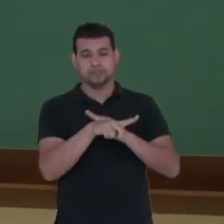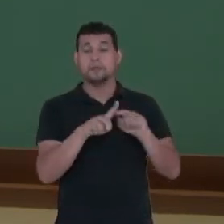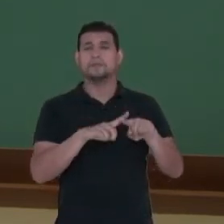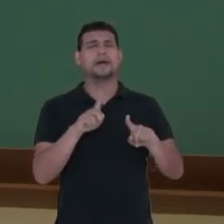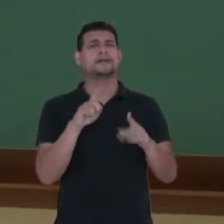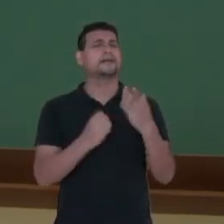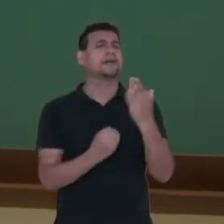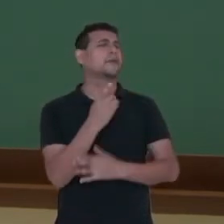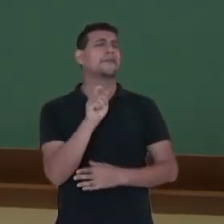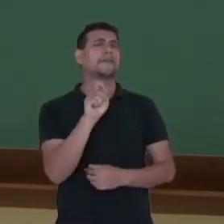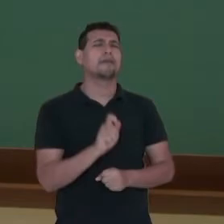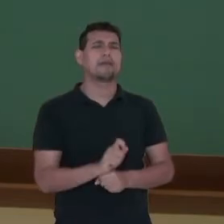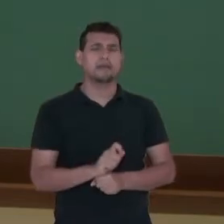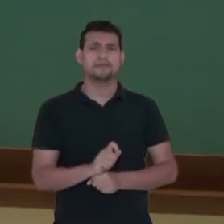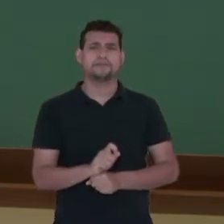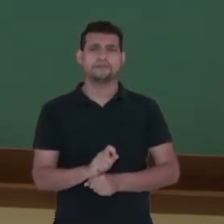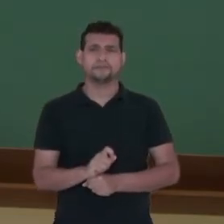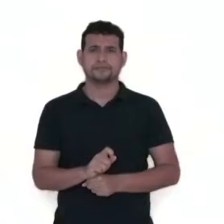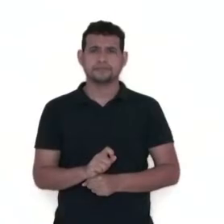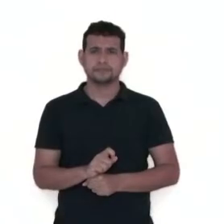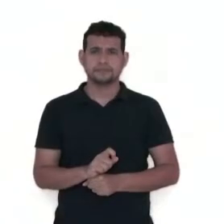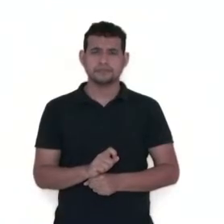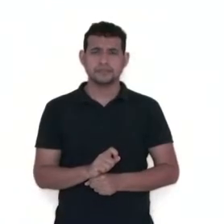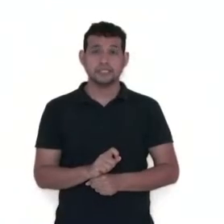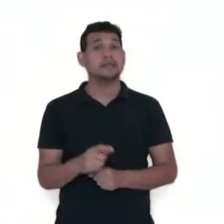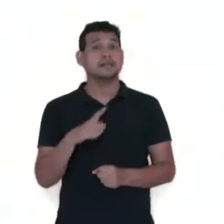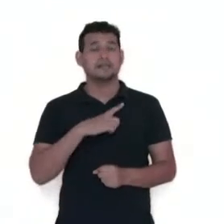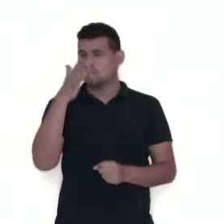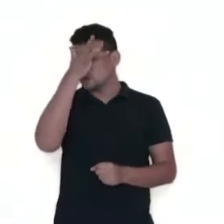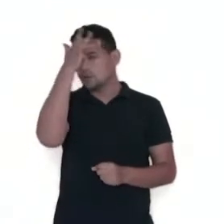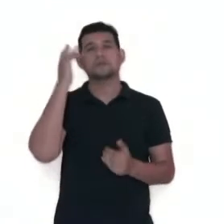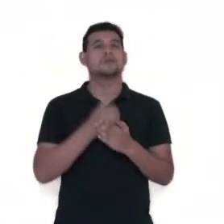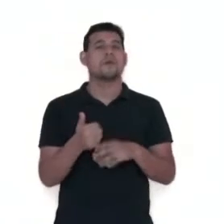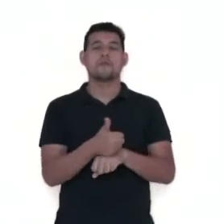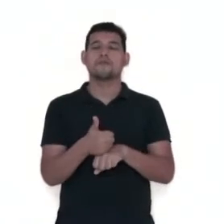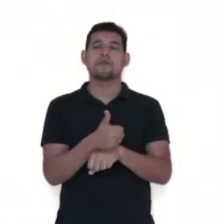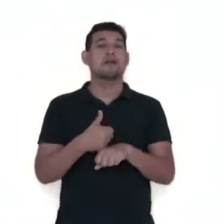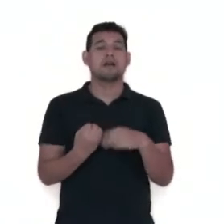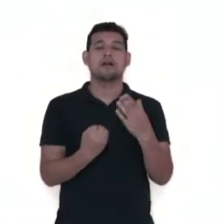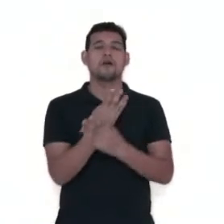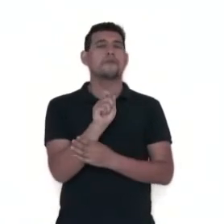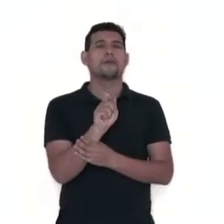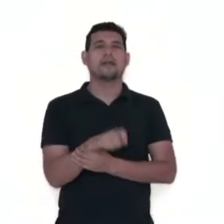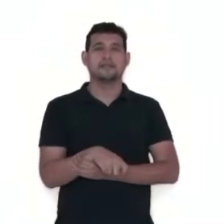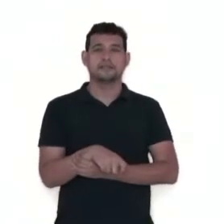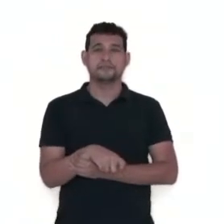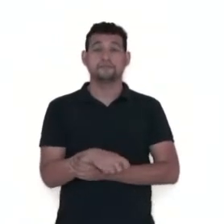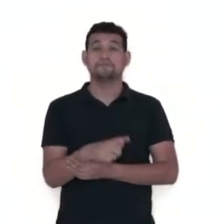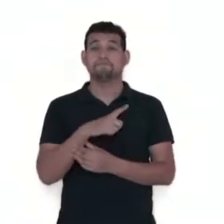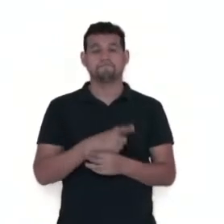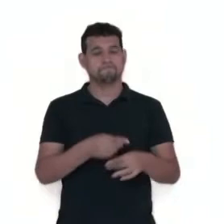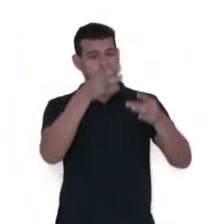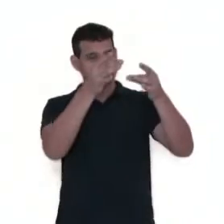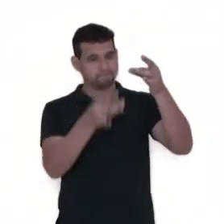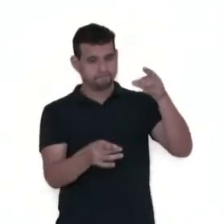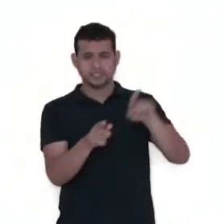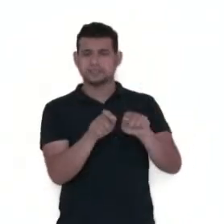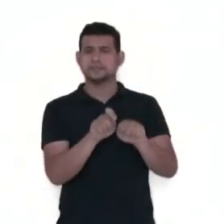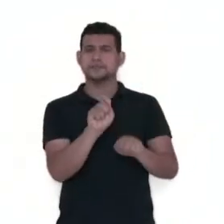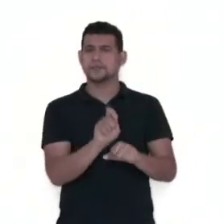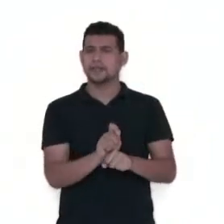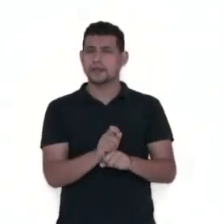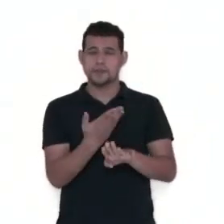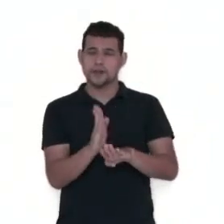eles criaram, teve atletas que criaram então uma alternativa para fazer